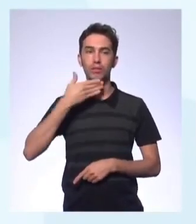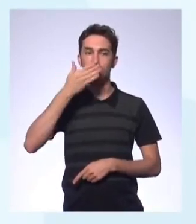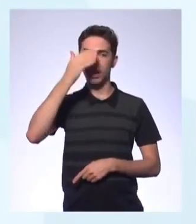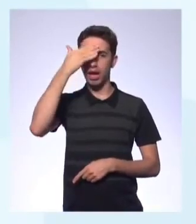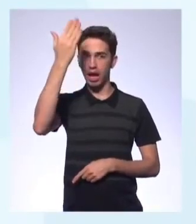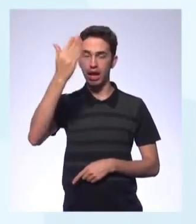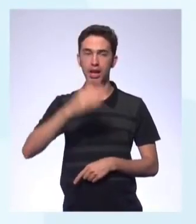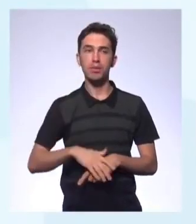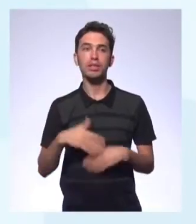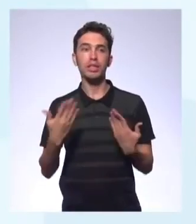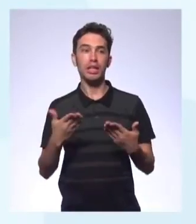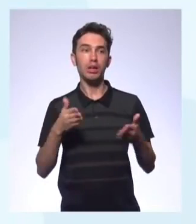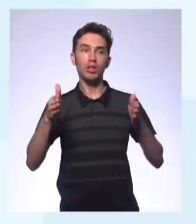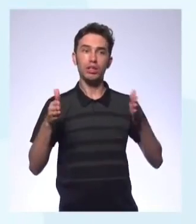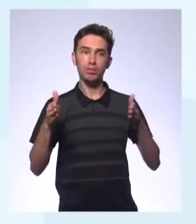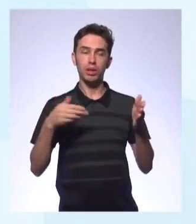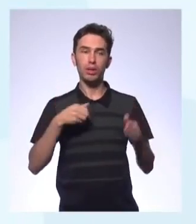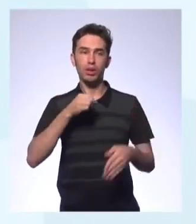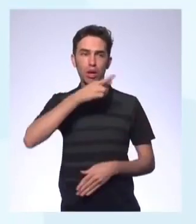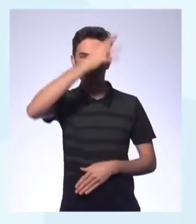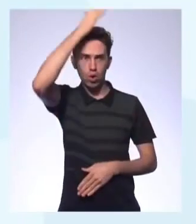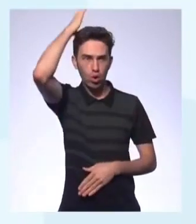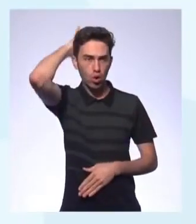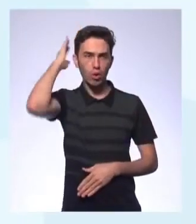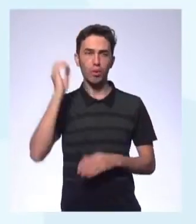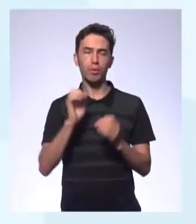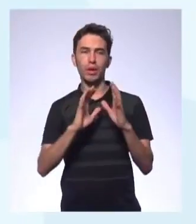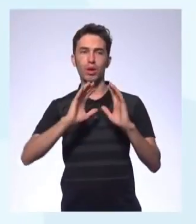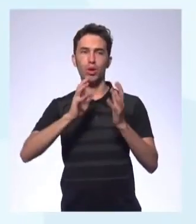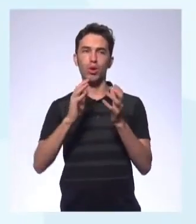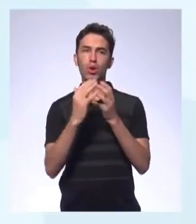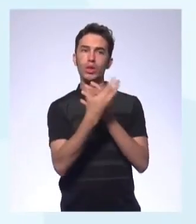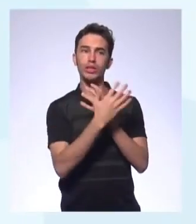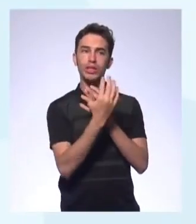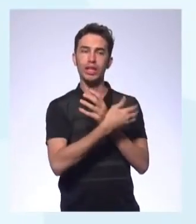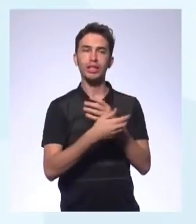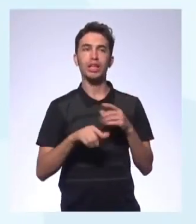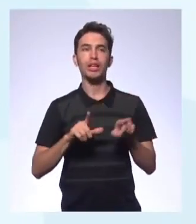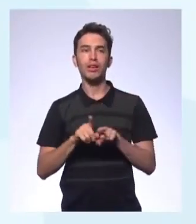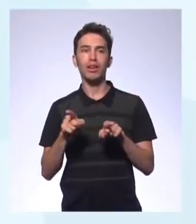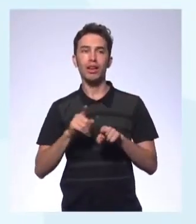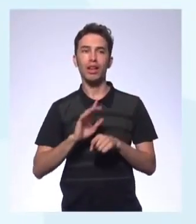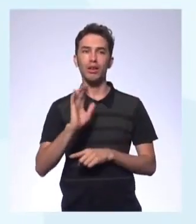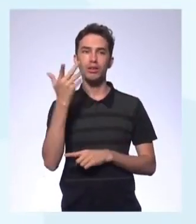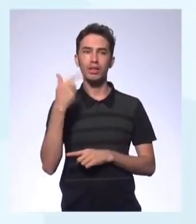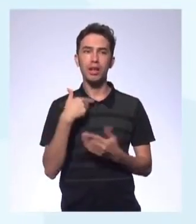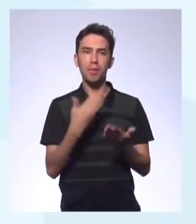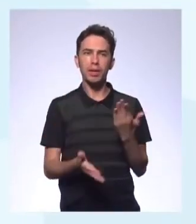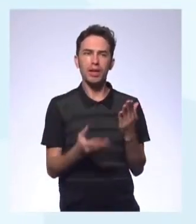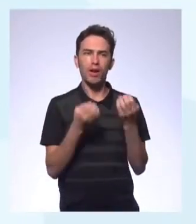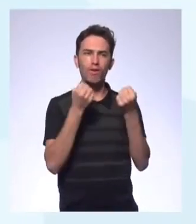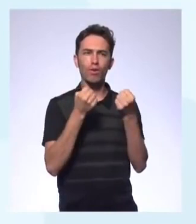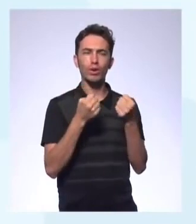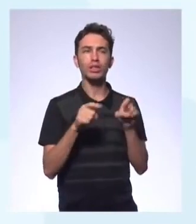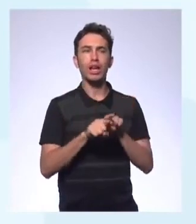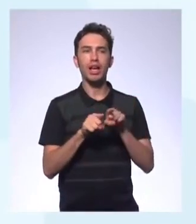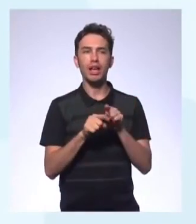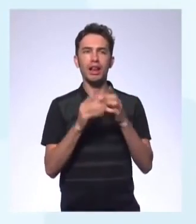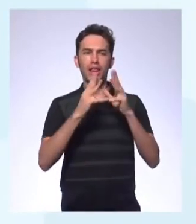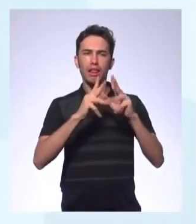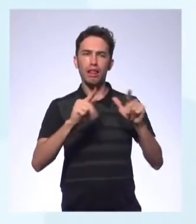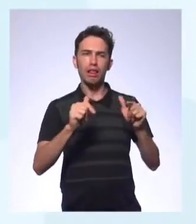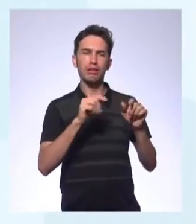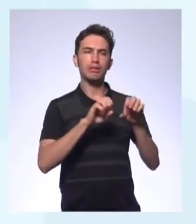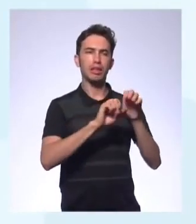território da Europa Ocidental. Nesse momento, grande parte da população migrou para o campo à procura de